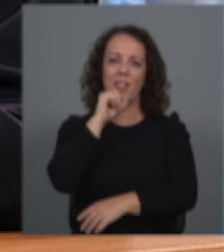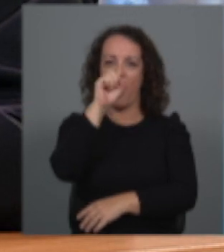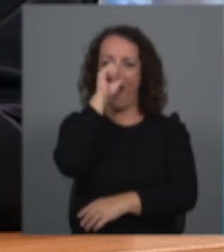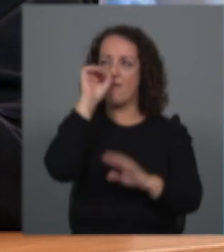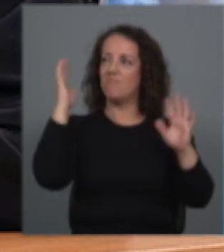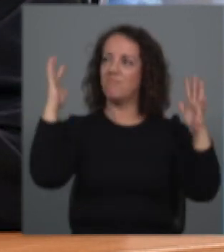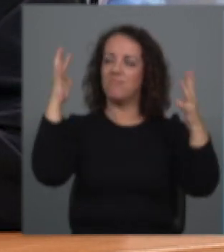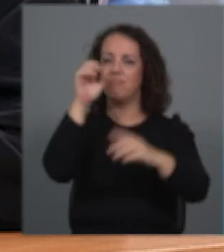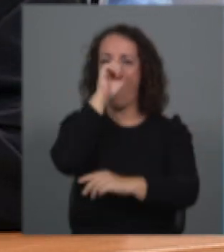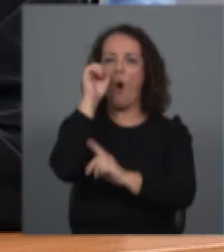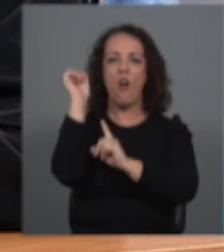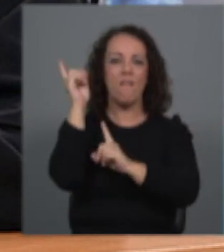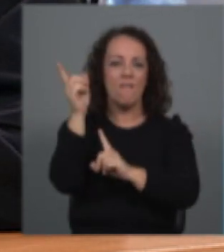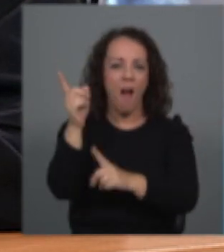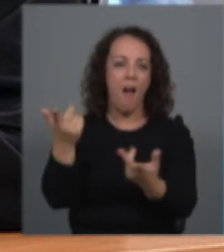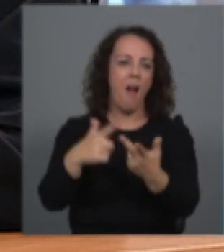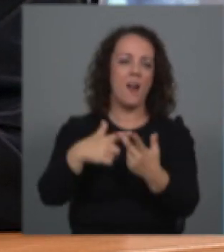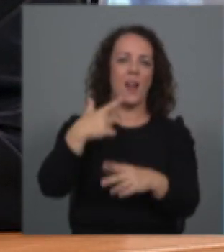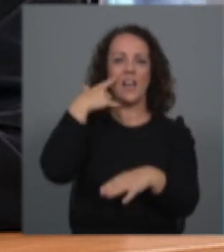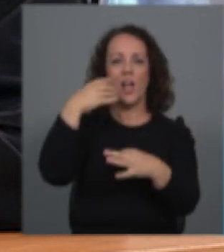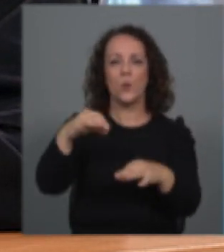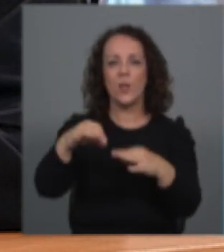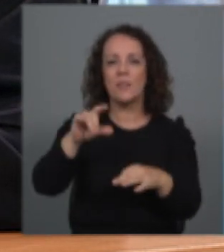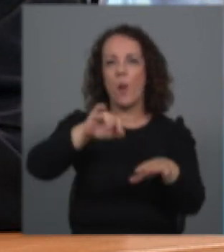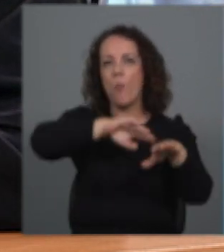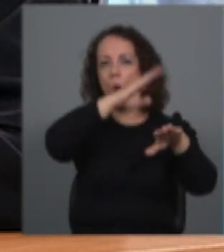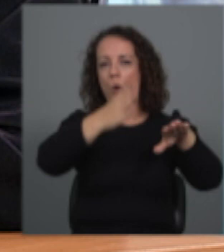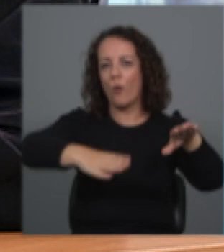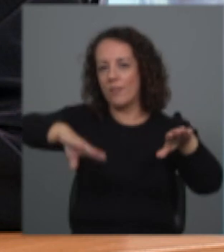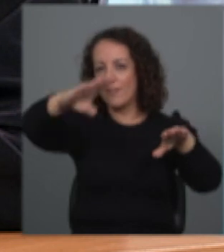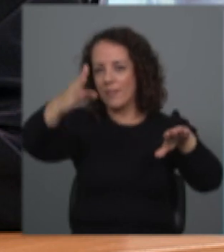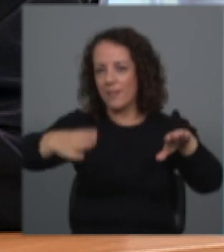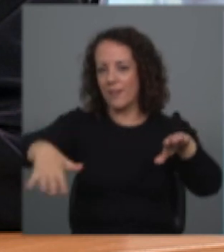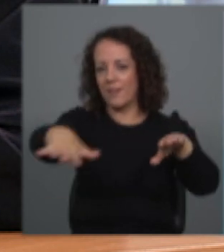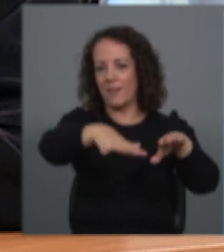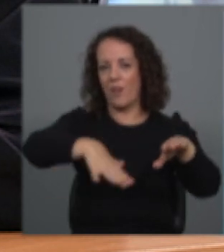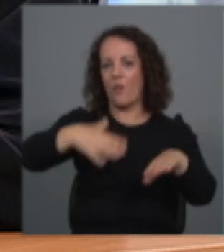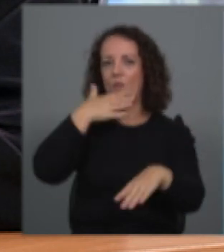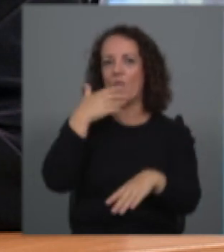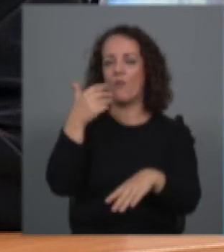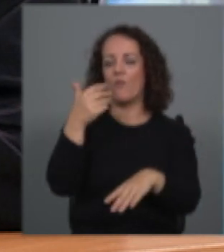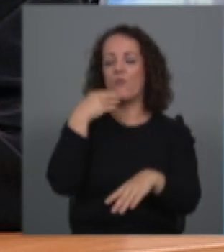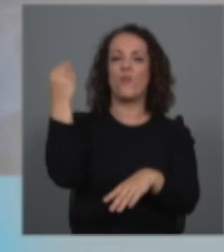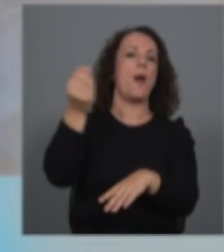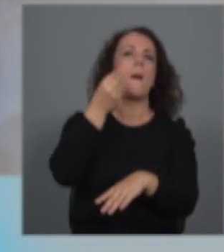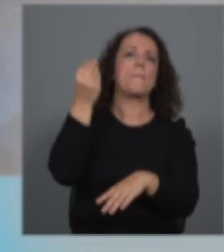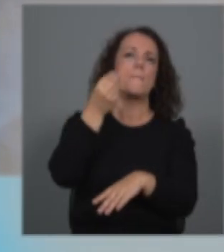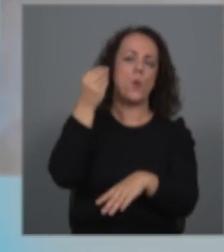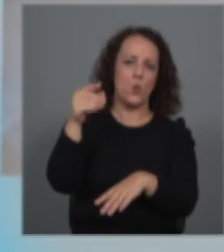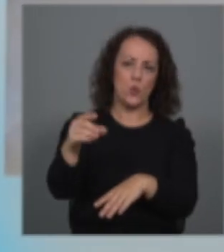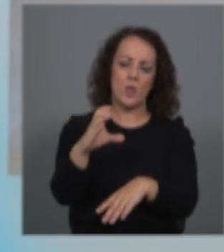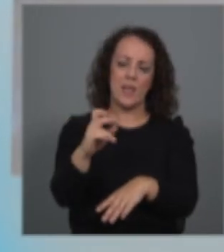da natureza, do monte onde está aquele famoso eremitério de Carceri,